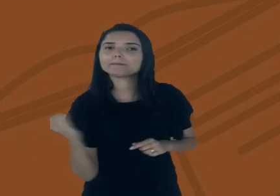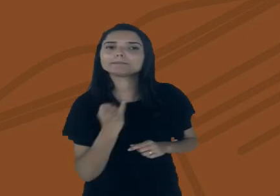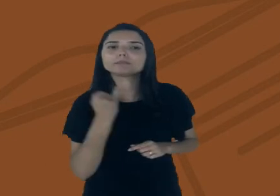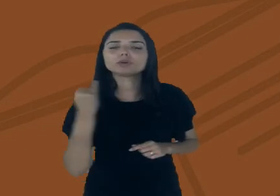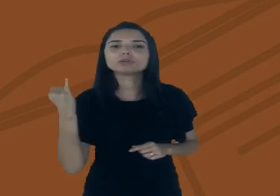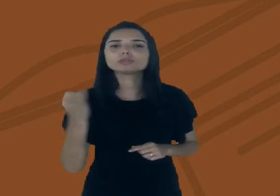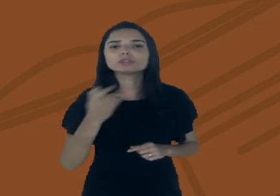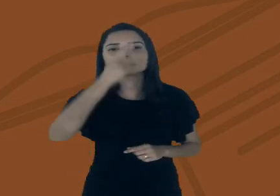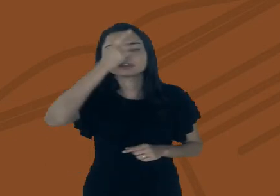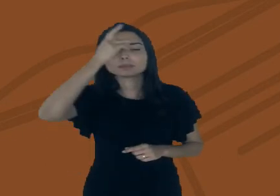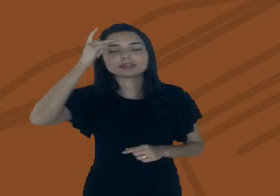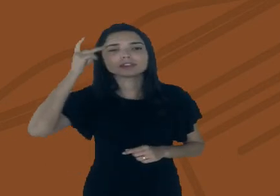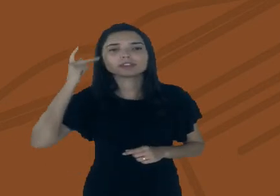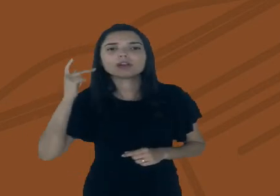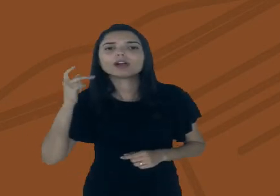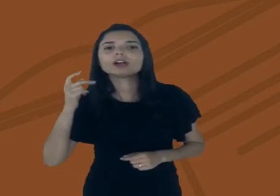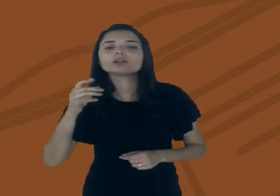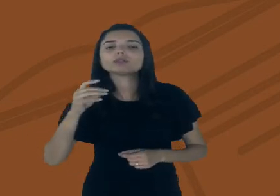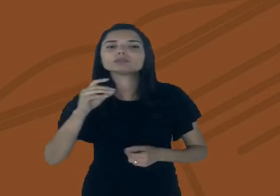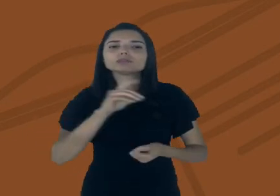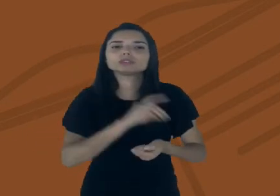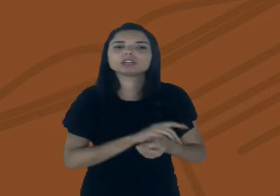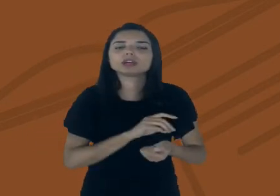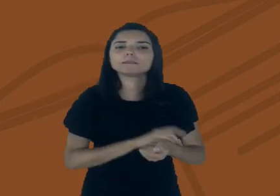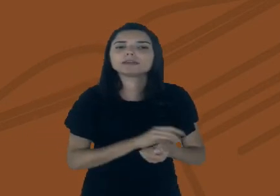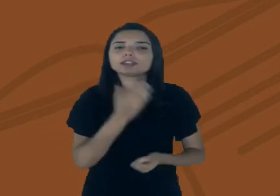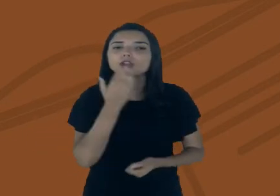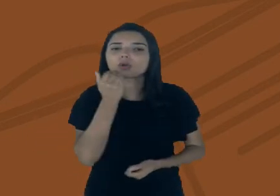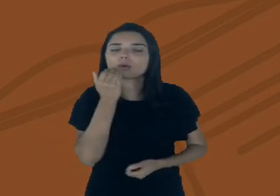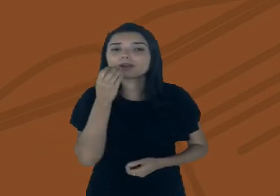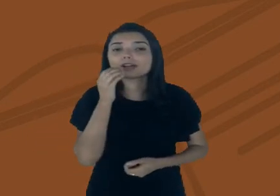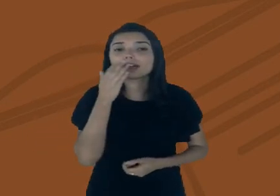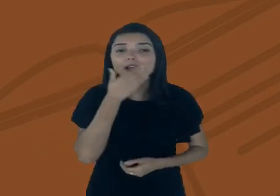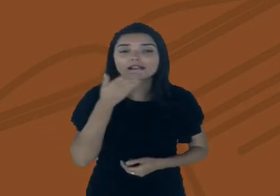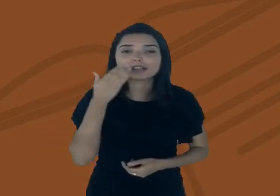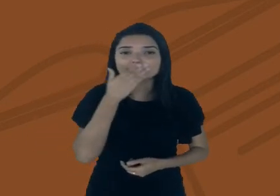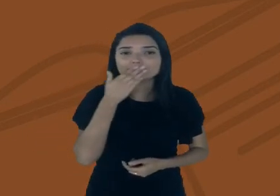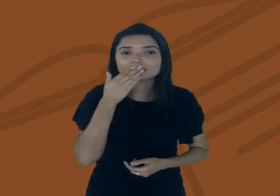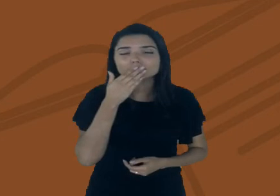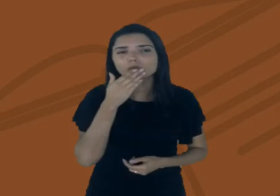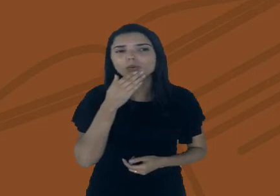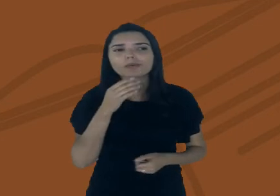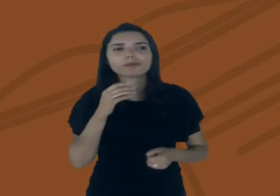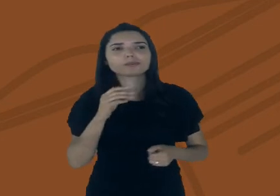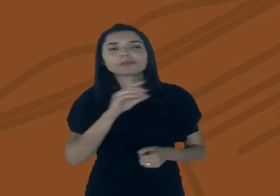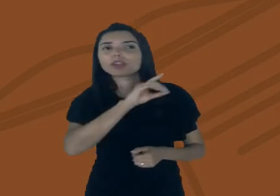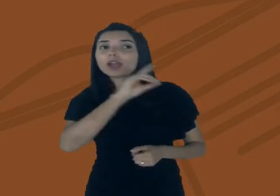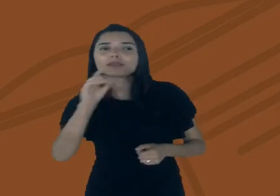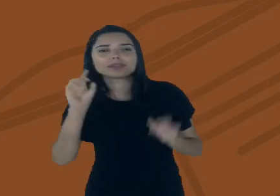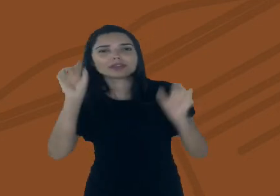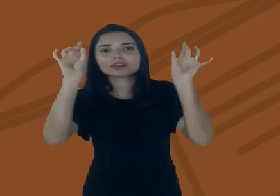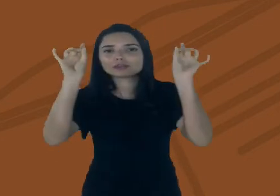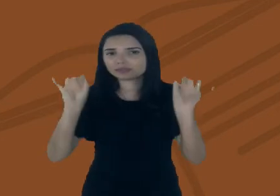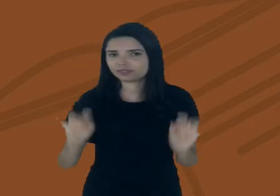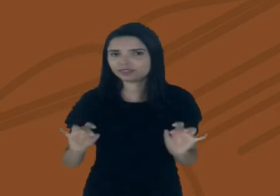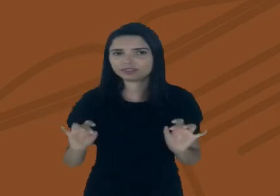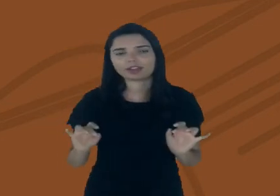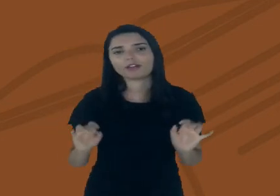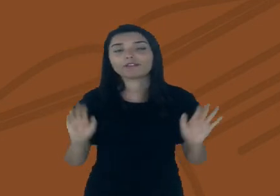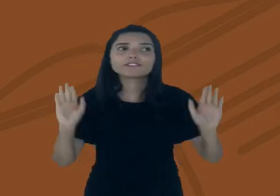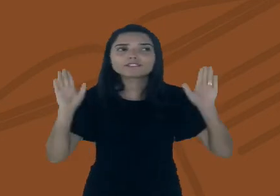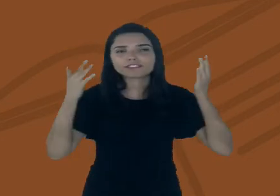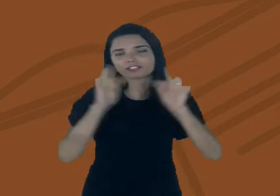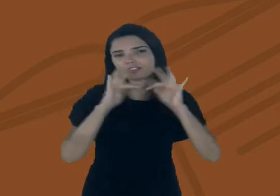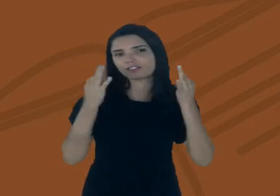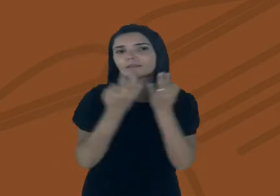diabetes, inclusive elas, só se coma alguma coisa que contém açúcar em momentos especiais ou uma festividade em família, certo?